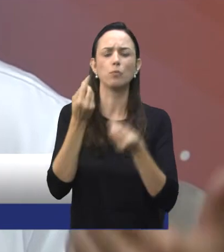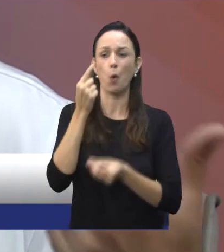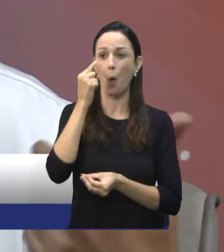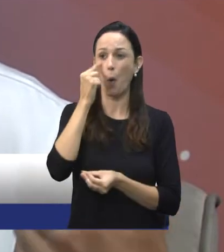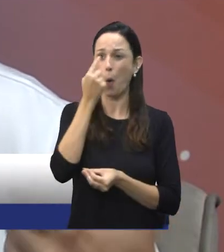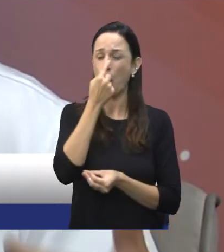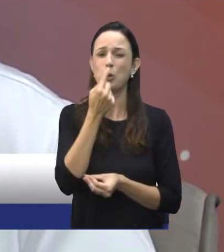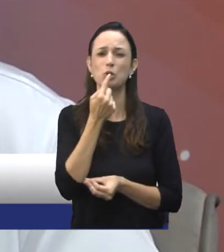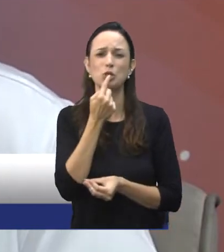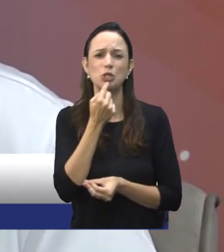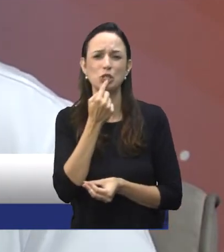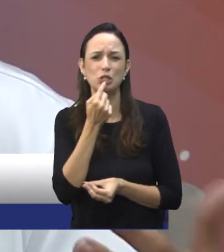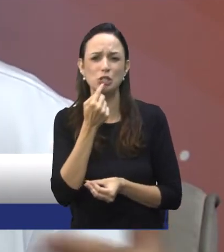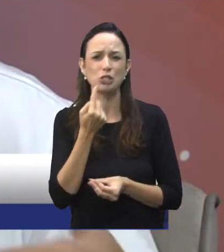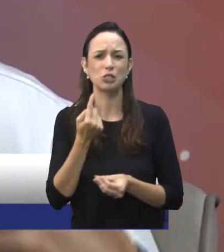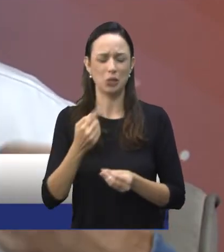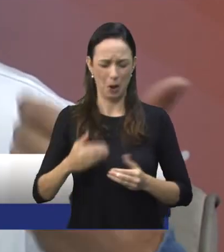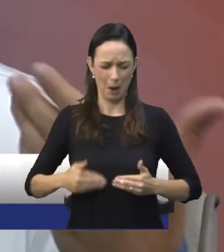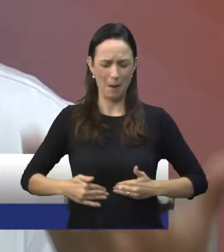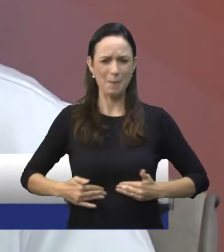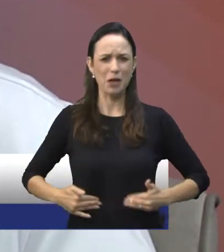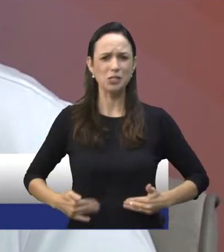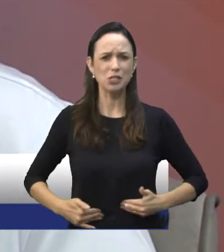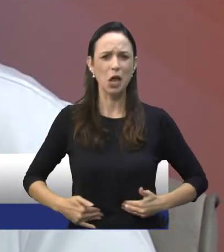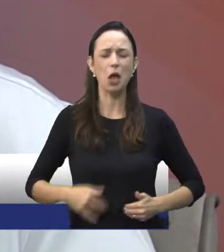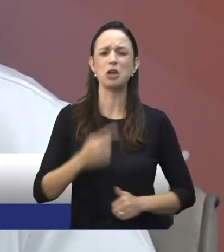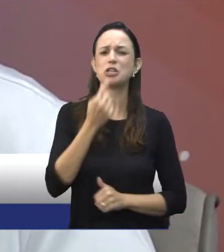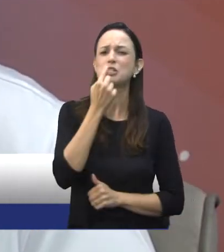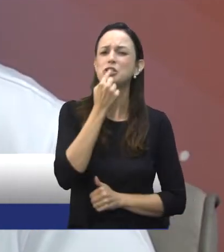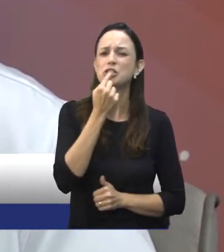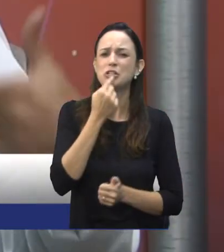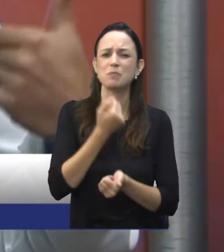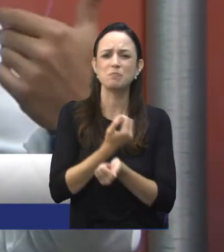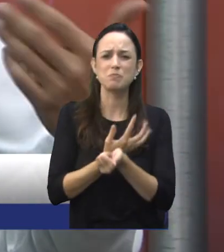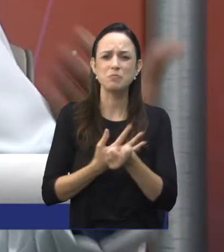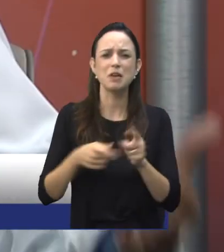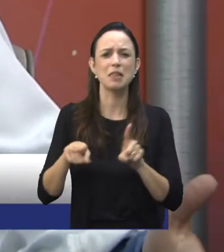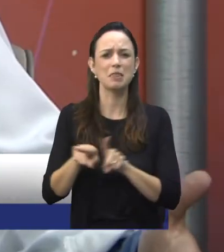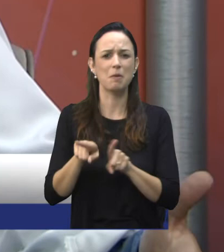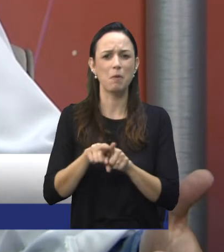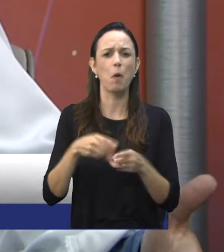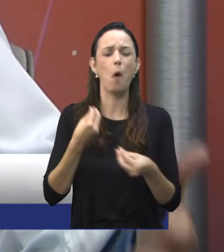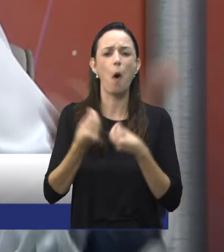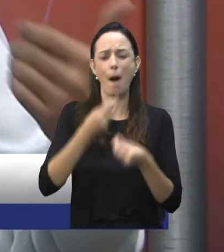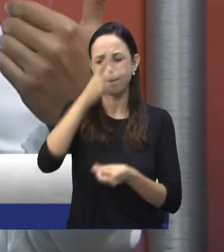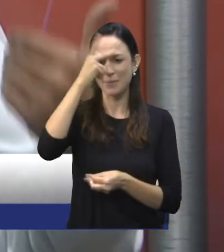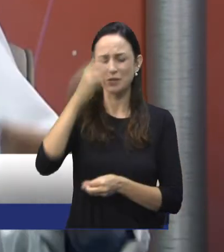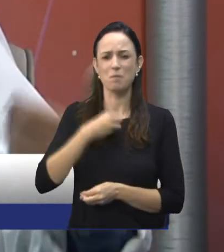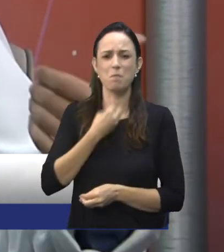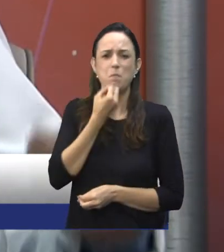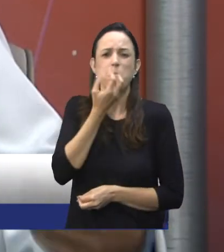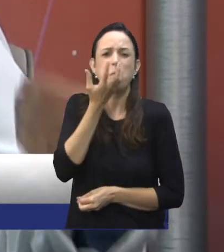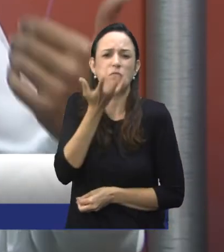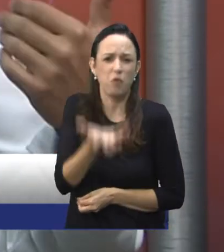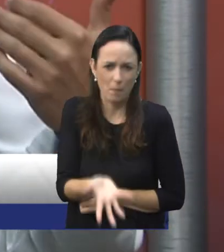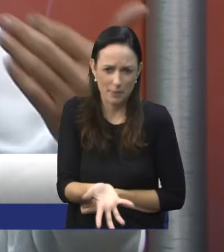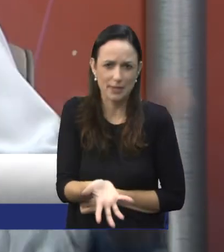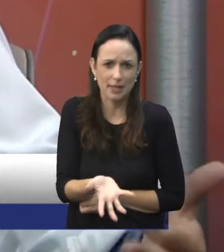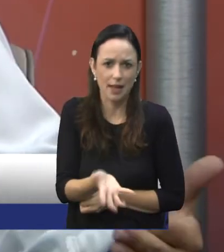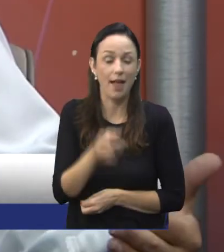olhos, hemorragia abdominal, hemorragia gastrointestinal, quando a pessoa vomita. Esses são sinais